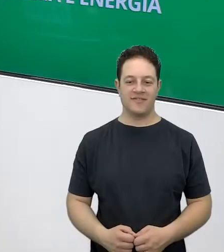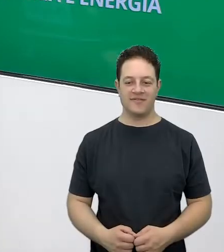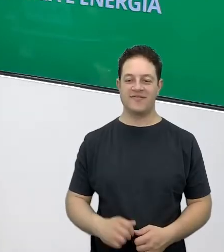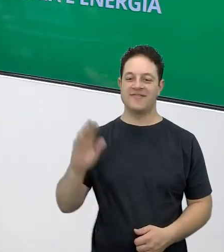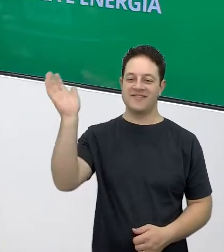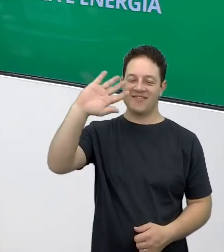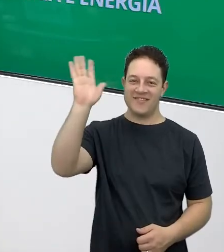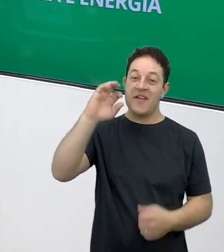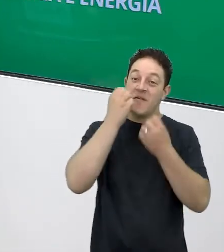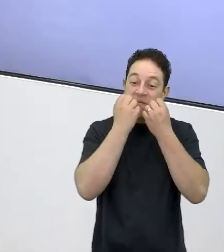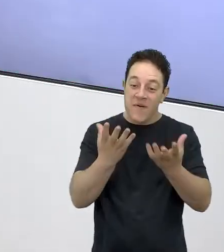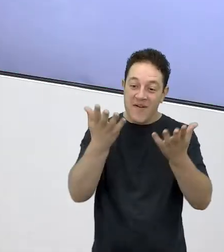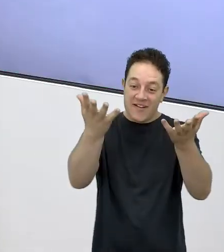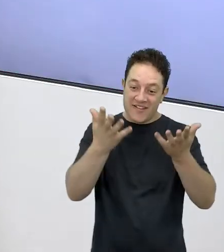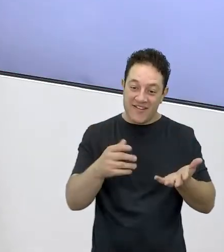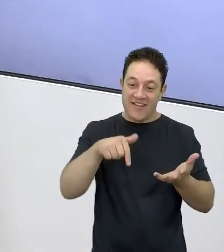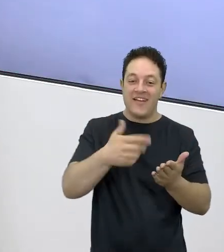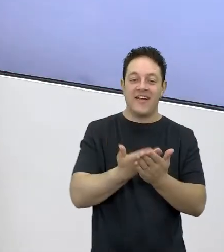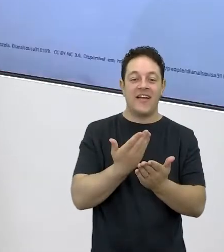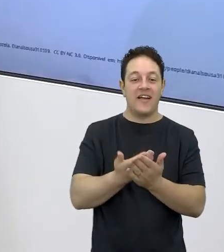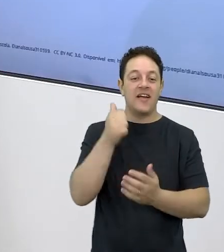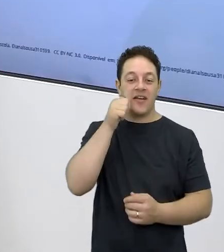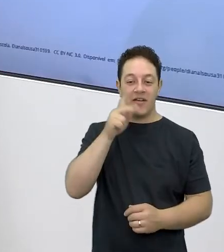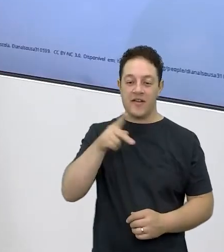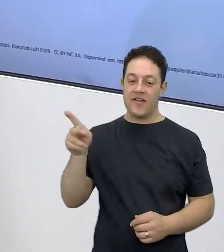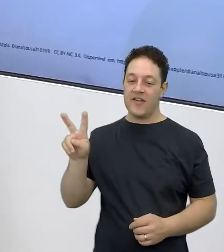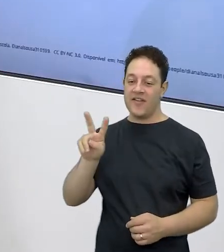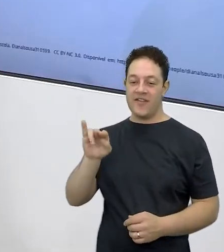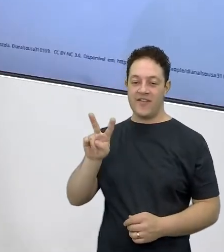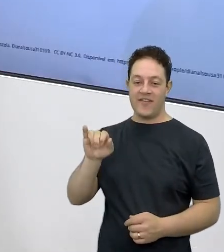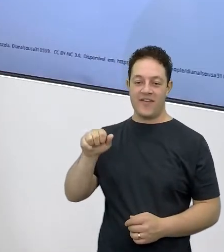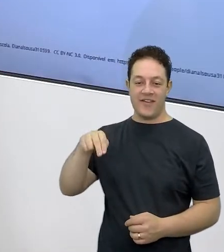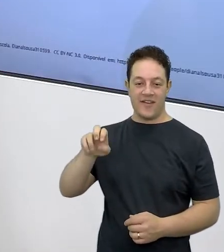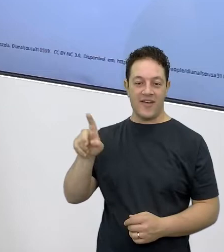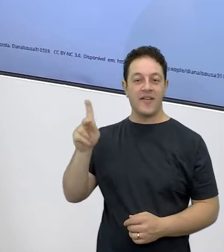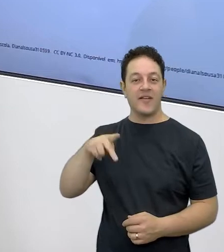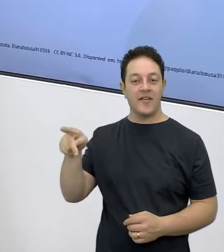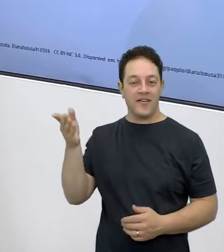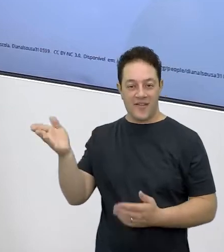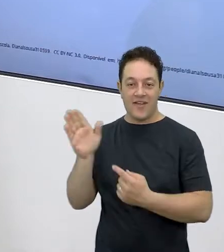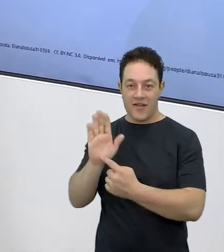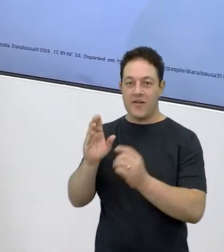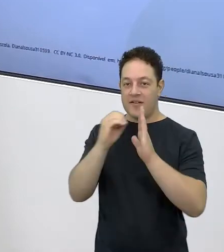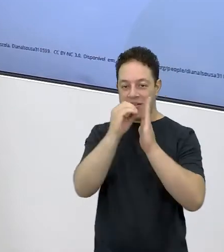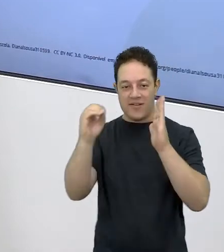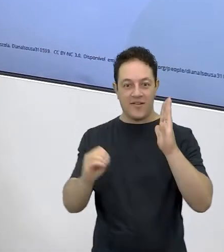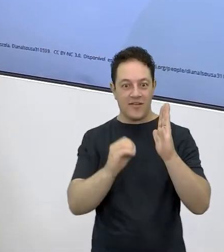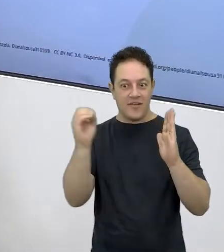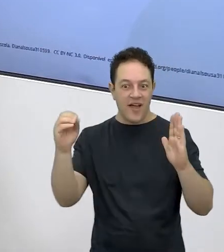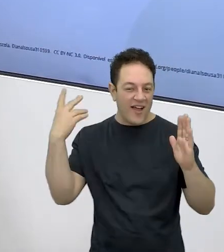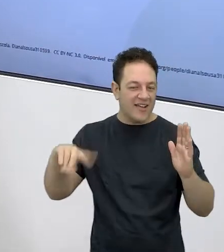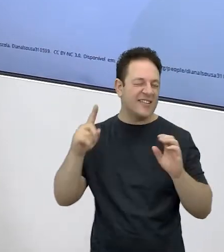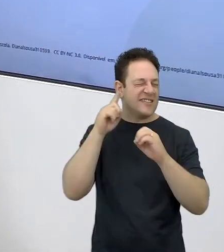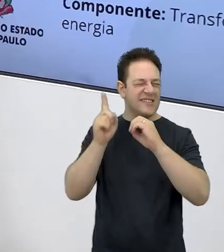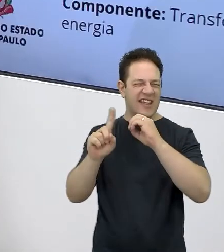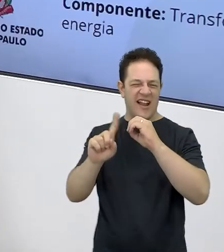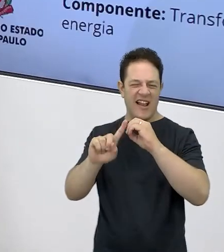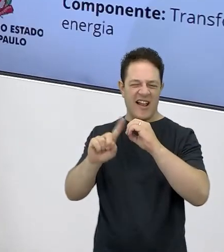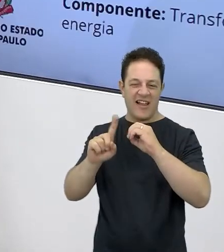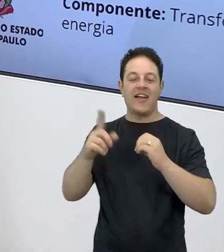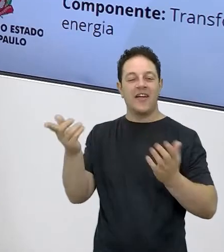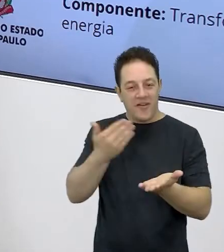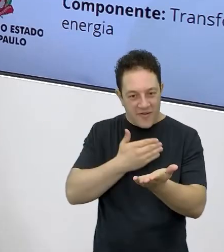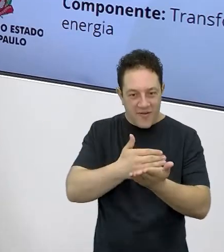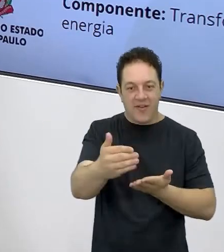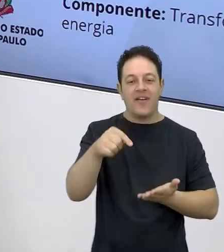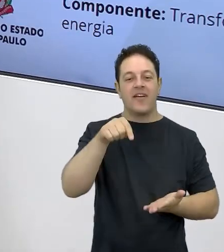Oi, gente, que bom que vocês chegaram aqui para nossa aula. Eu sou Viviane, a professora de vocês, aqui pelo Centro de Mídias. Aê, ouça o sinal da nossa